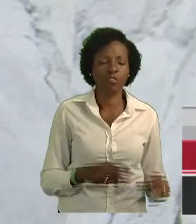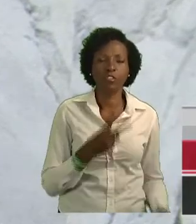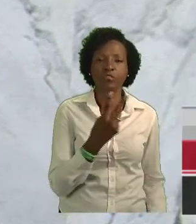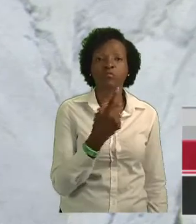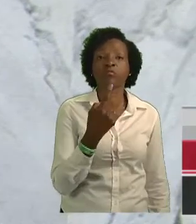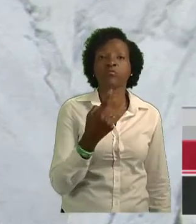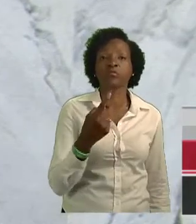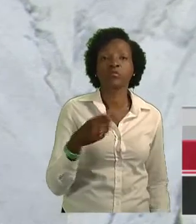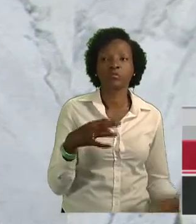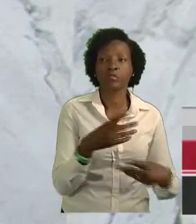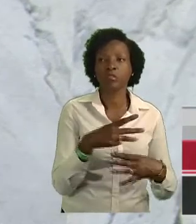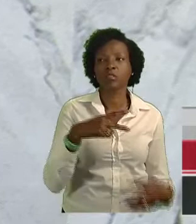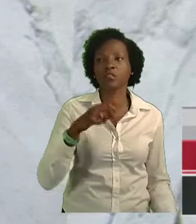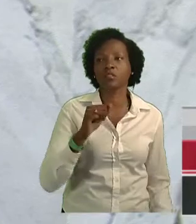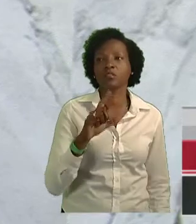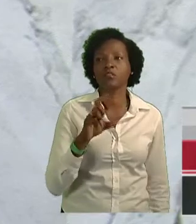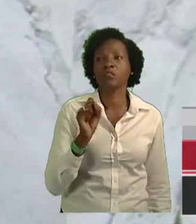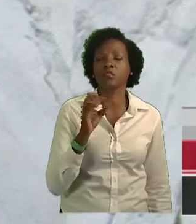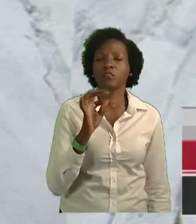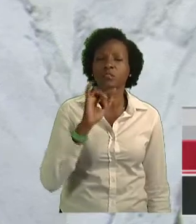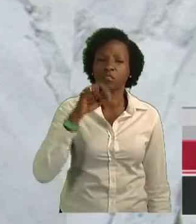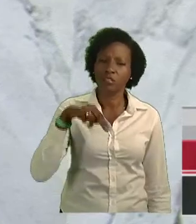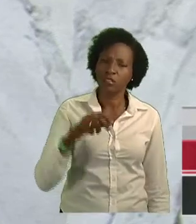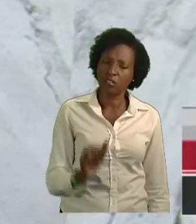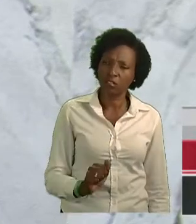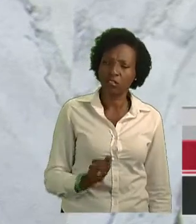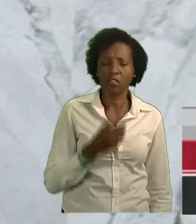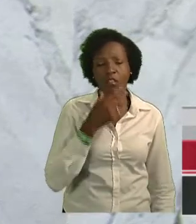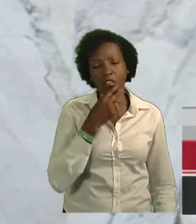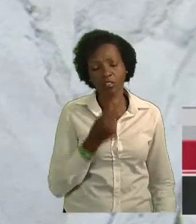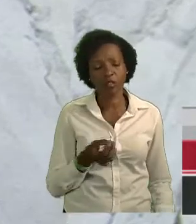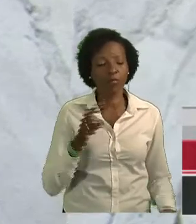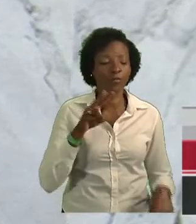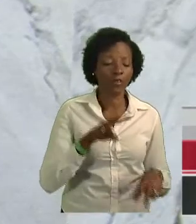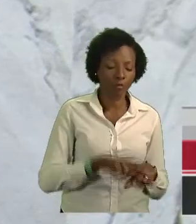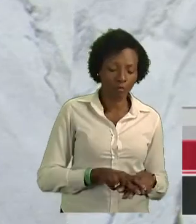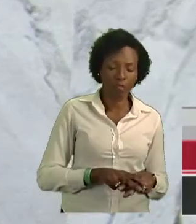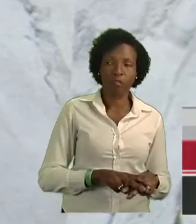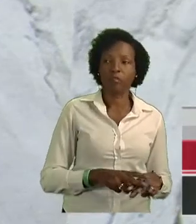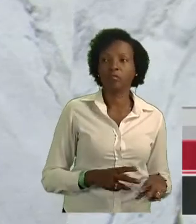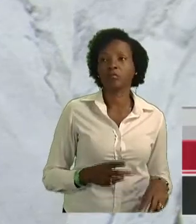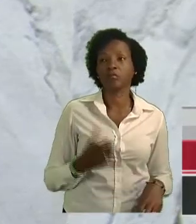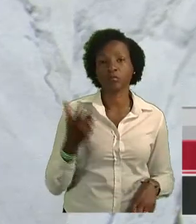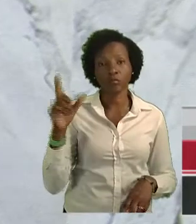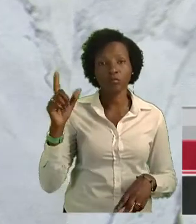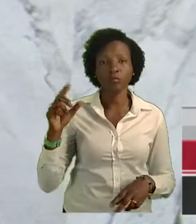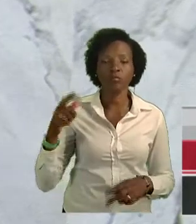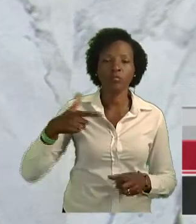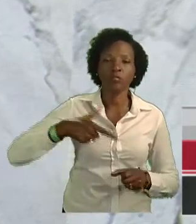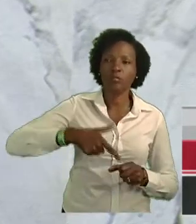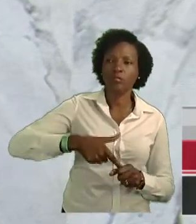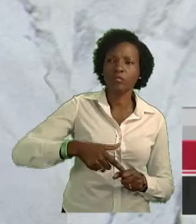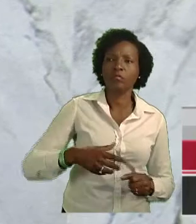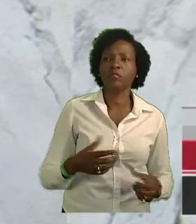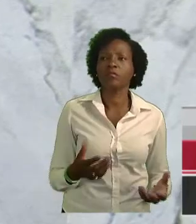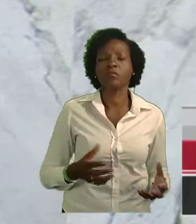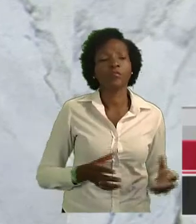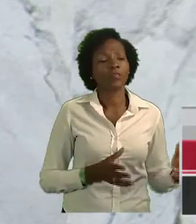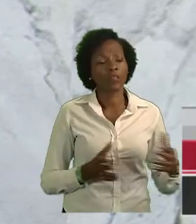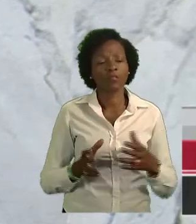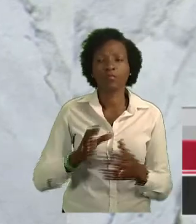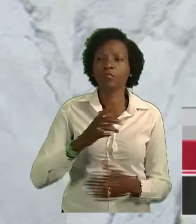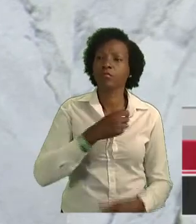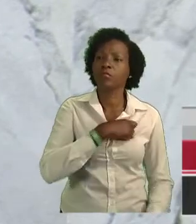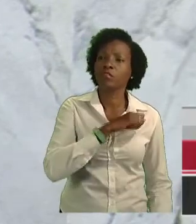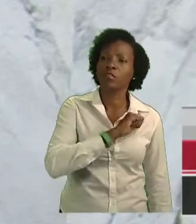cidade de palestina até eo indivíduo foi preso pelos demais cidadãos estavam no posto de gás no posto de gasolina conduzido ao distrito e